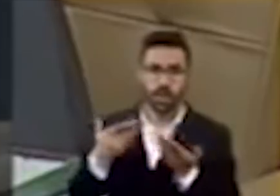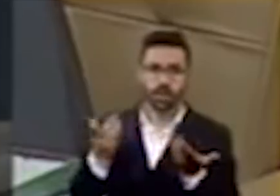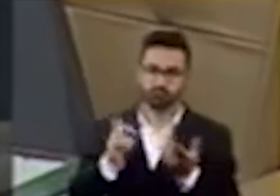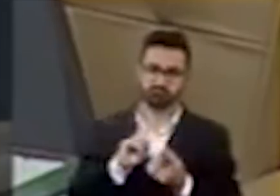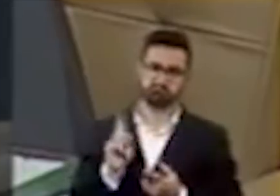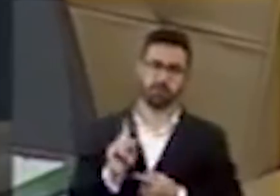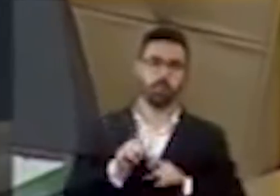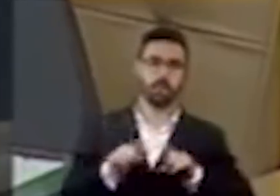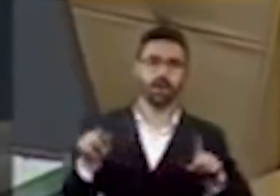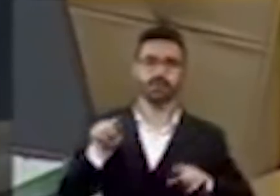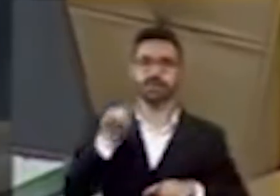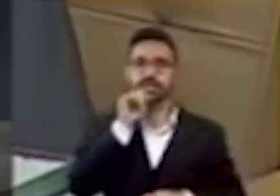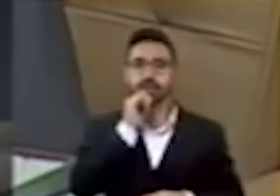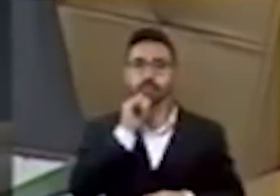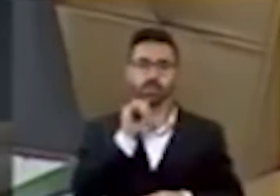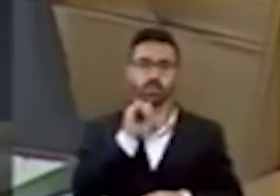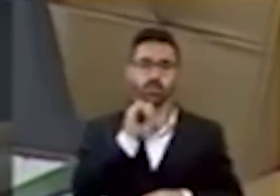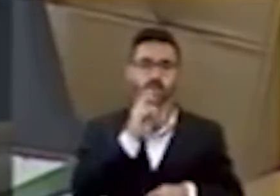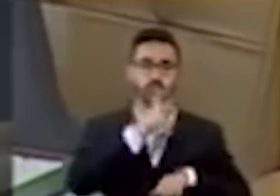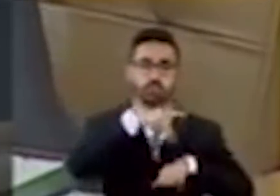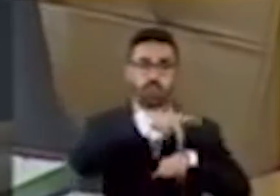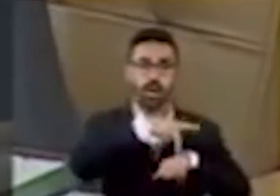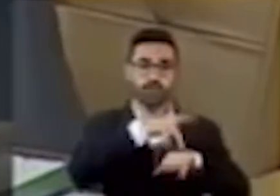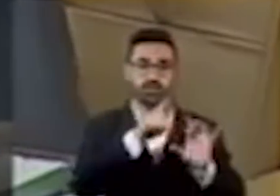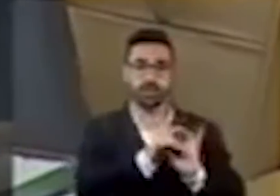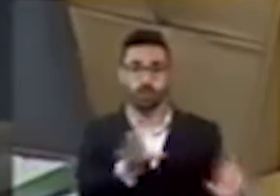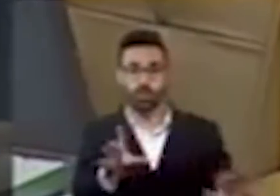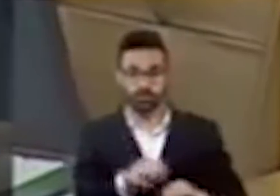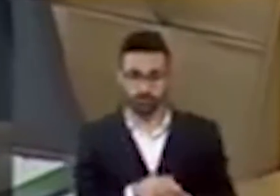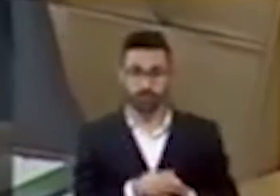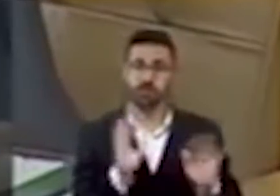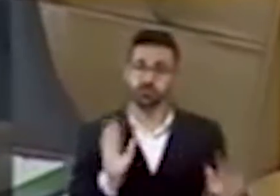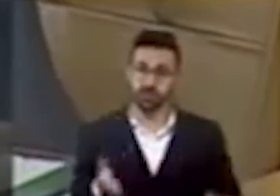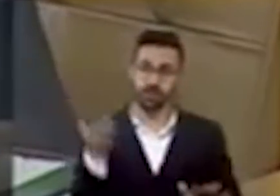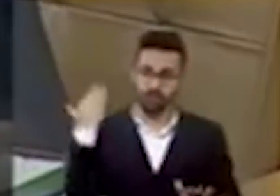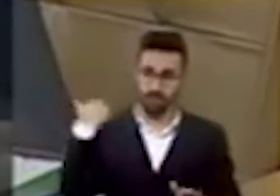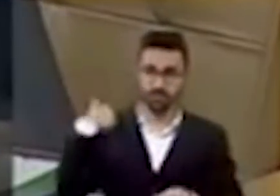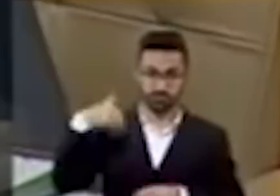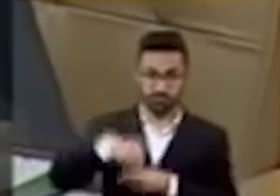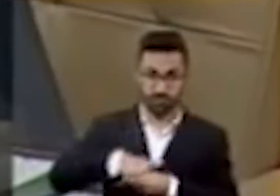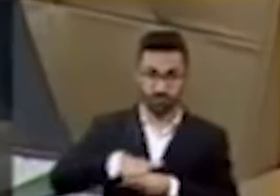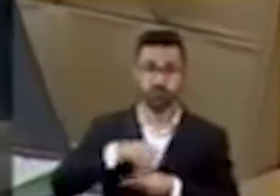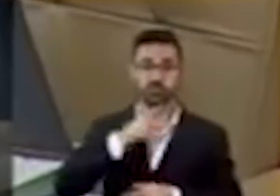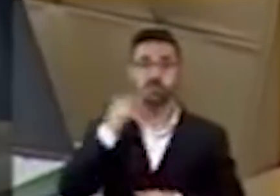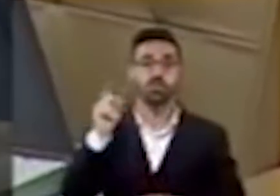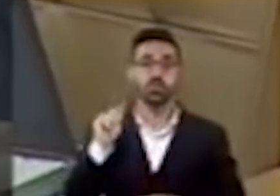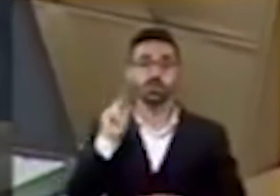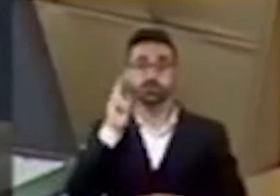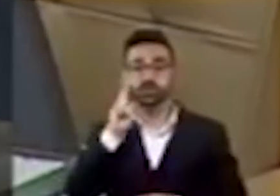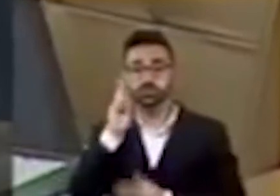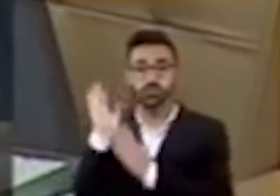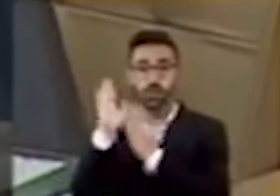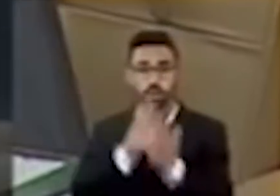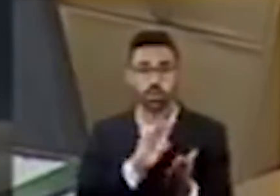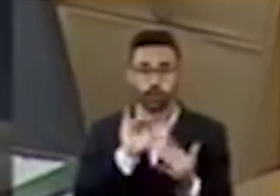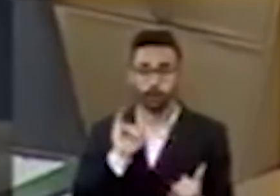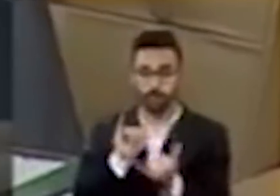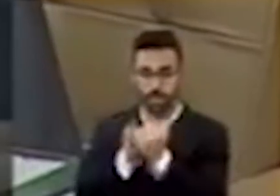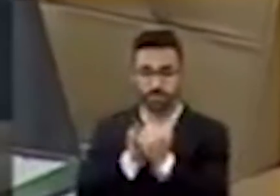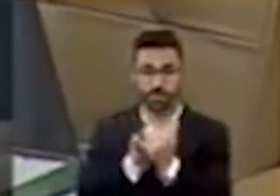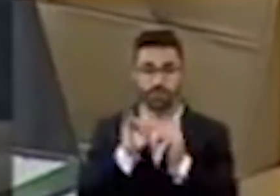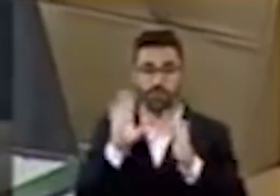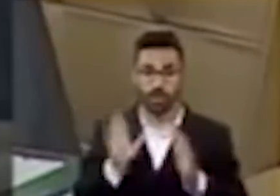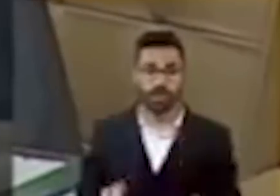constitucionais contemporâneas. Já se salientou, nos votos que me antecederam, que historicamente o perdão ou indulto foi obra